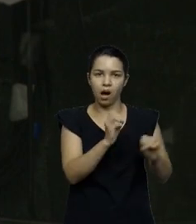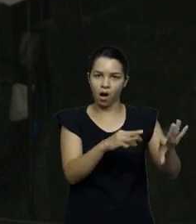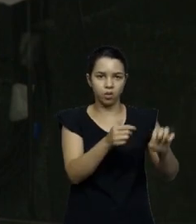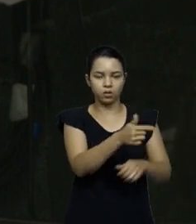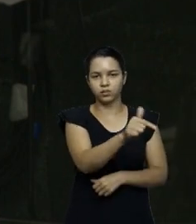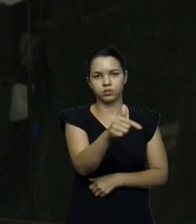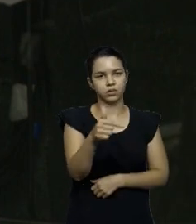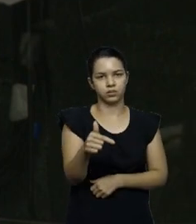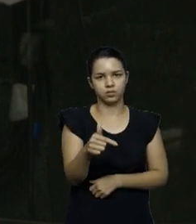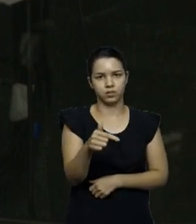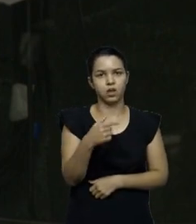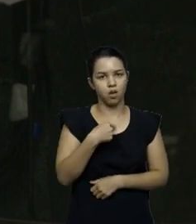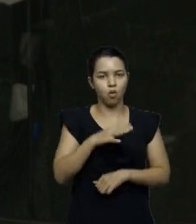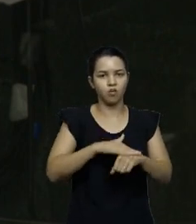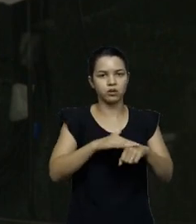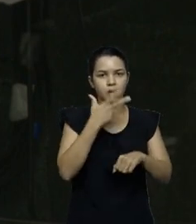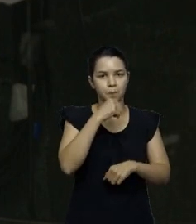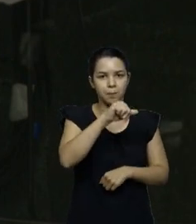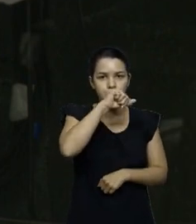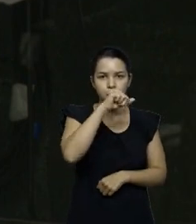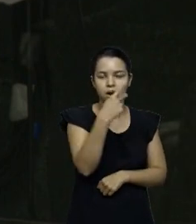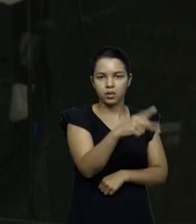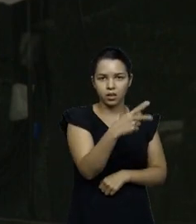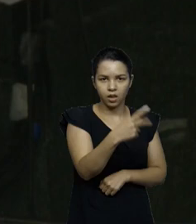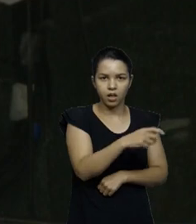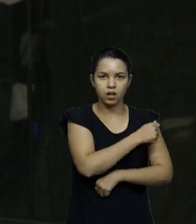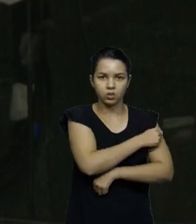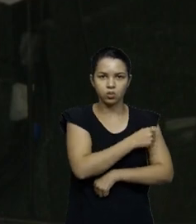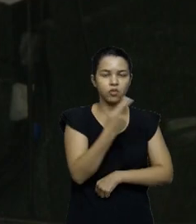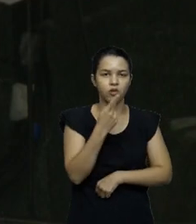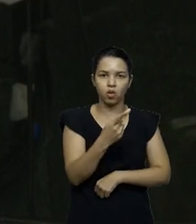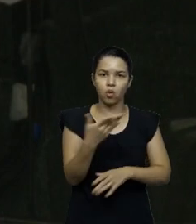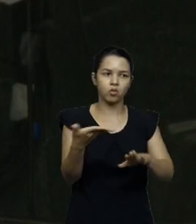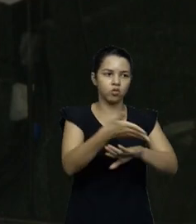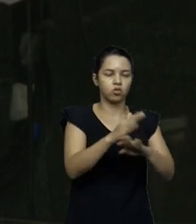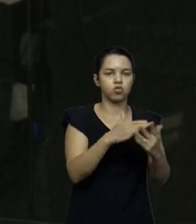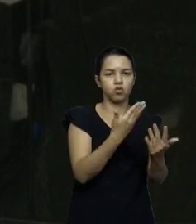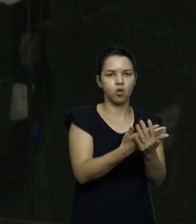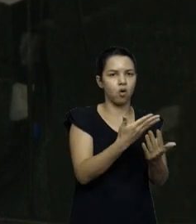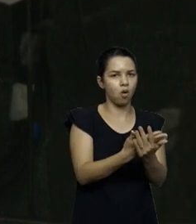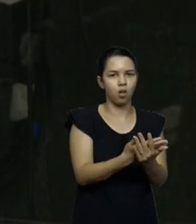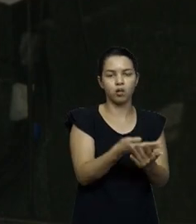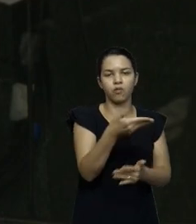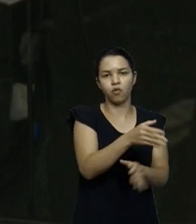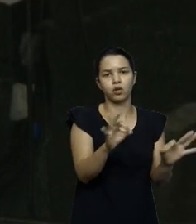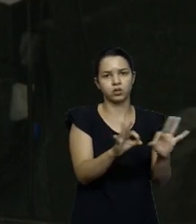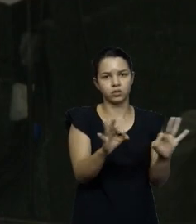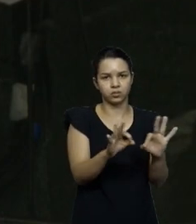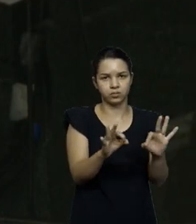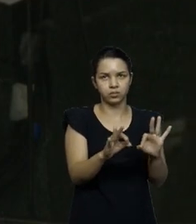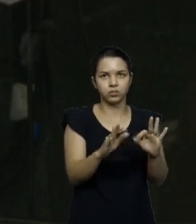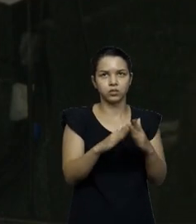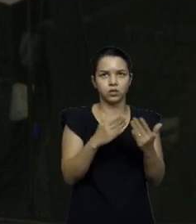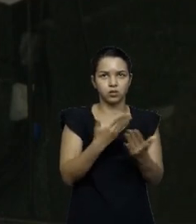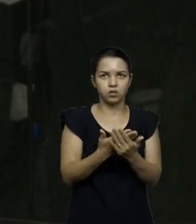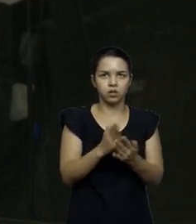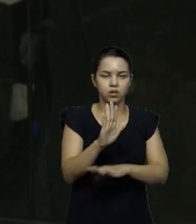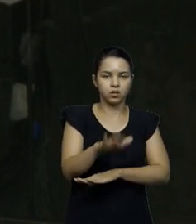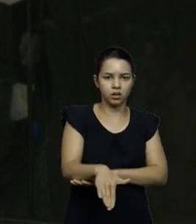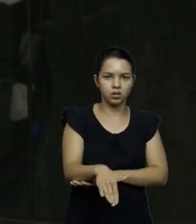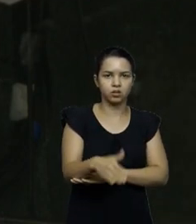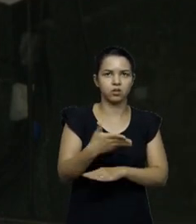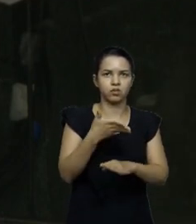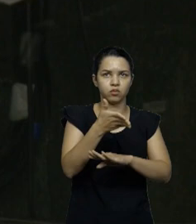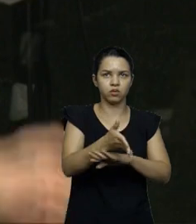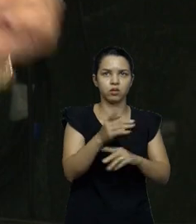lá para trabalhar ficou sem serviço da escola no outro dia que ele ia vir chega na escola que eu fui à tarde que tava saindo